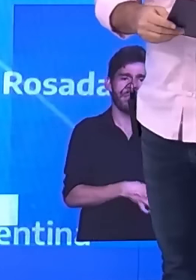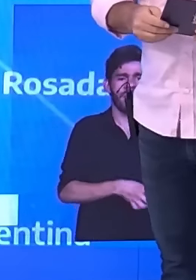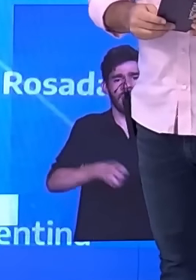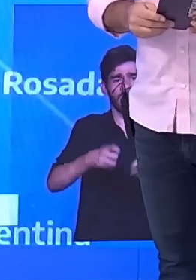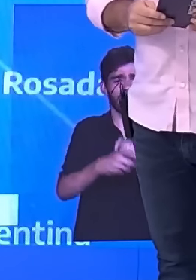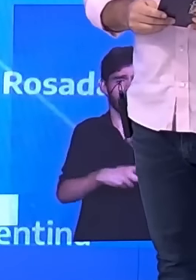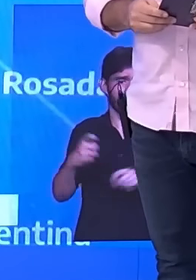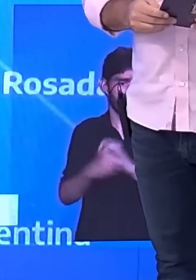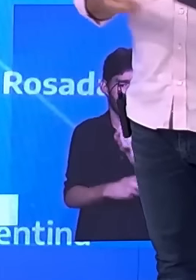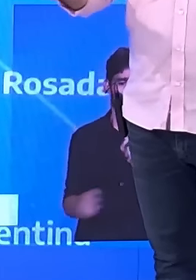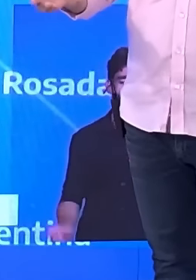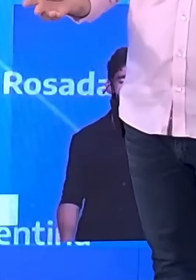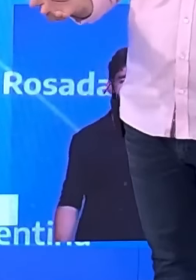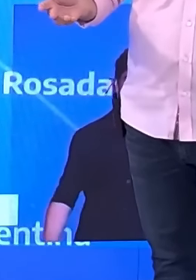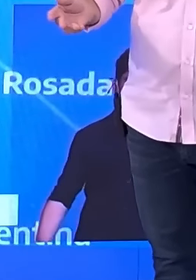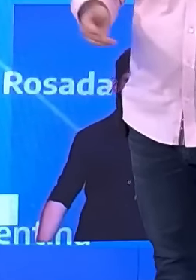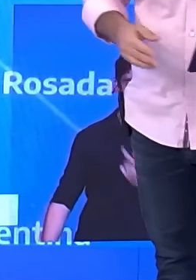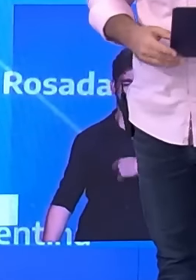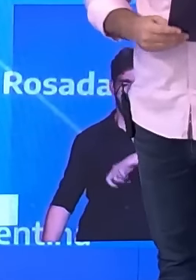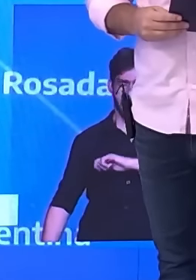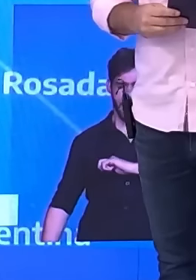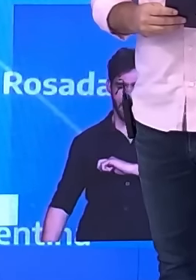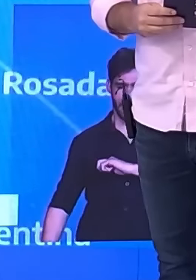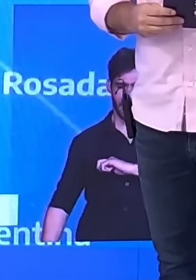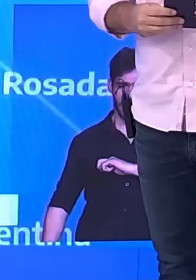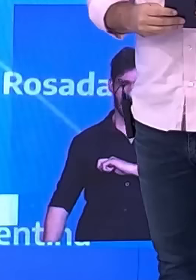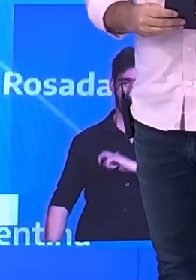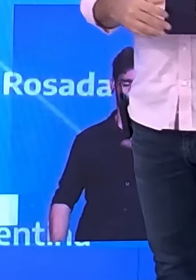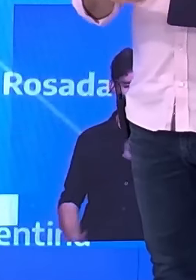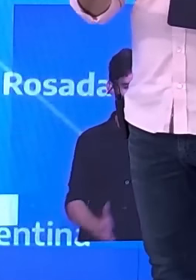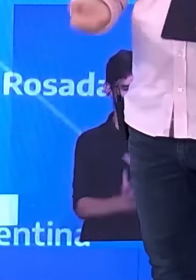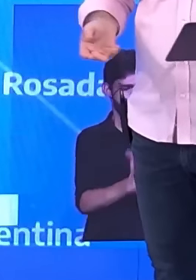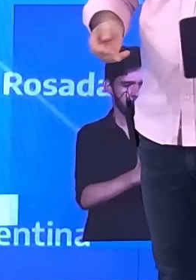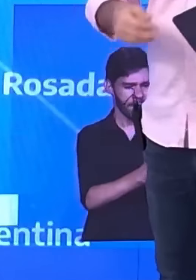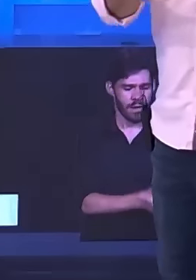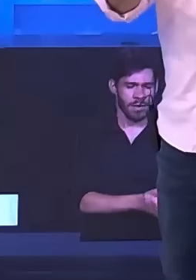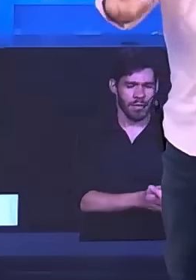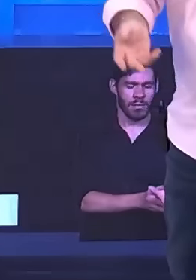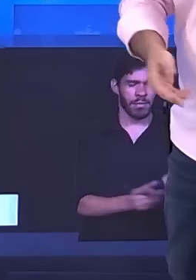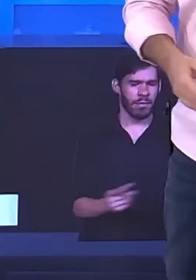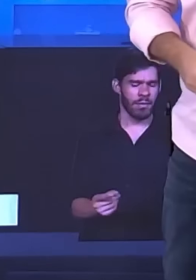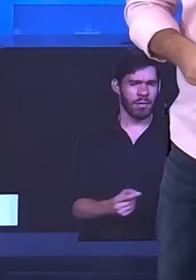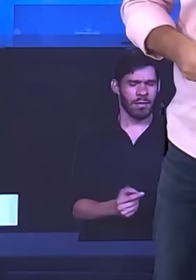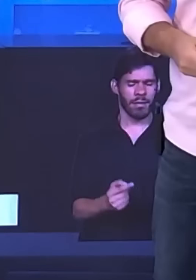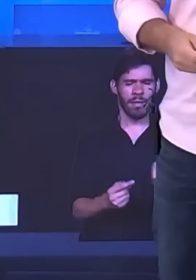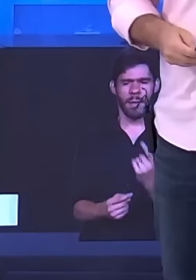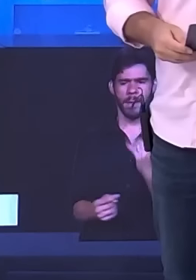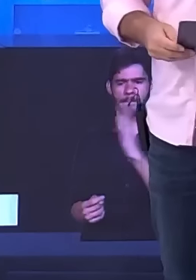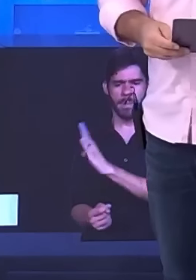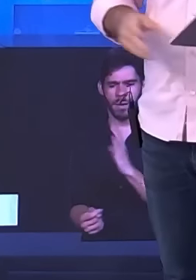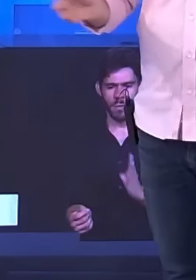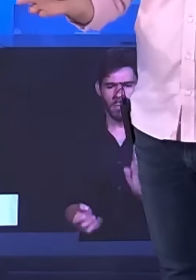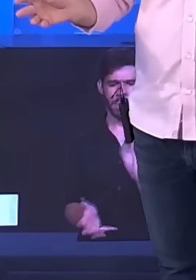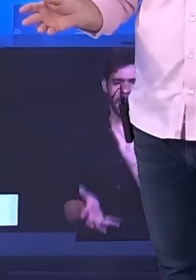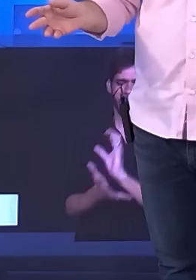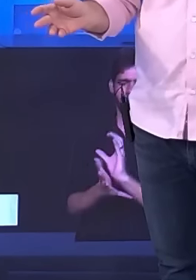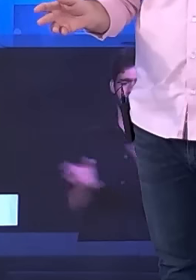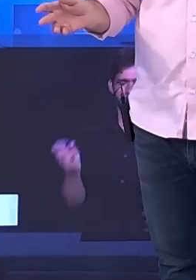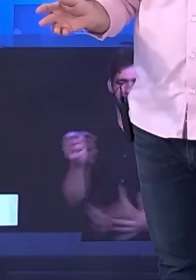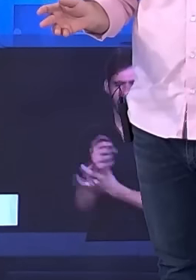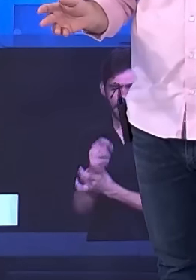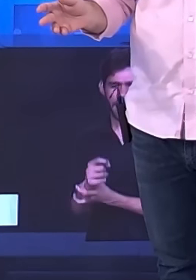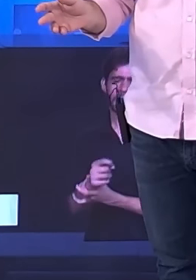de janeiro e de eventuais erros do Governo na comunicação nas falas do presidente isso tudo tem que